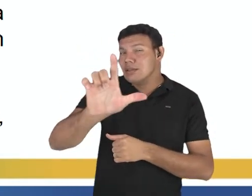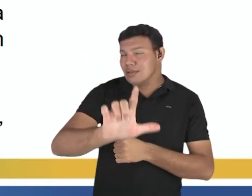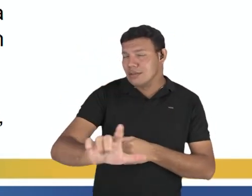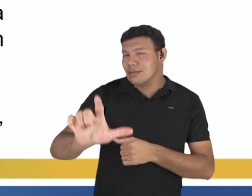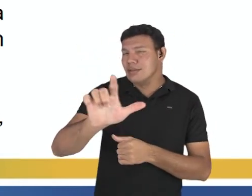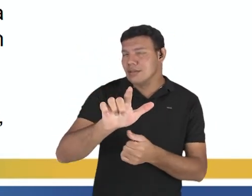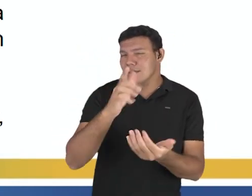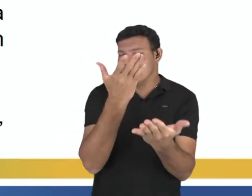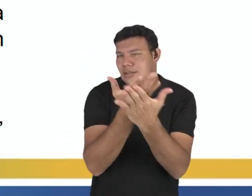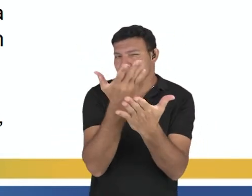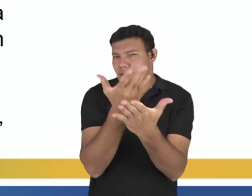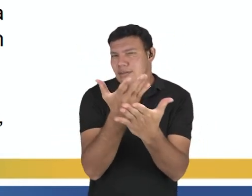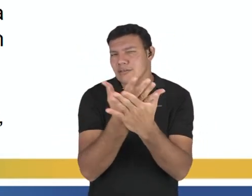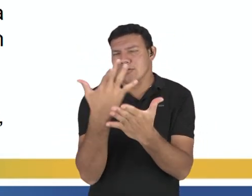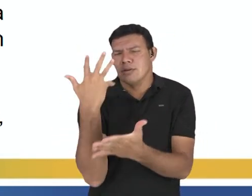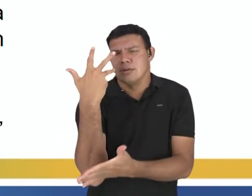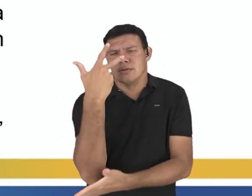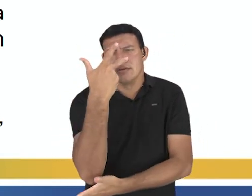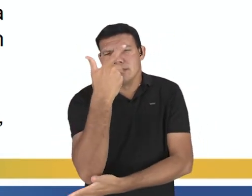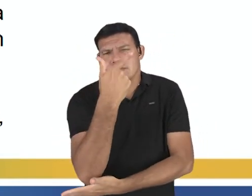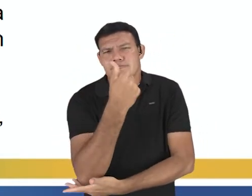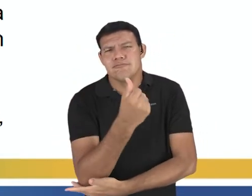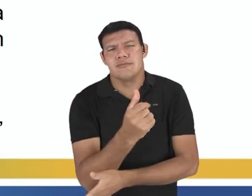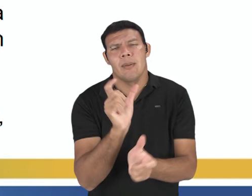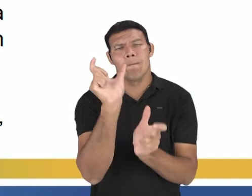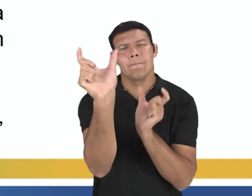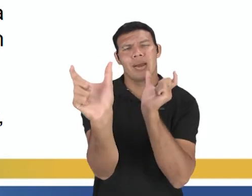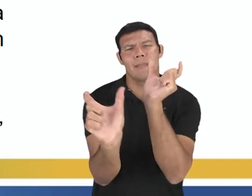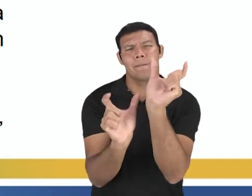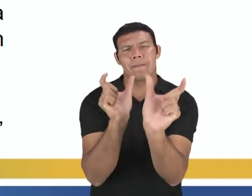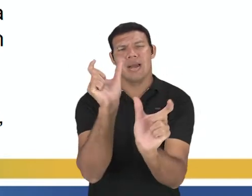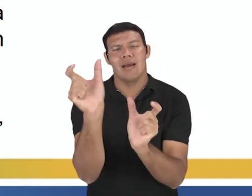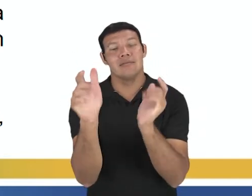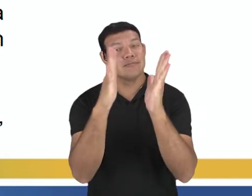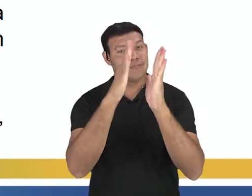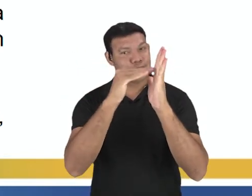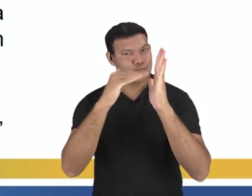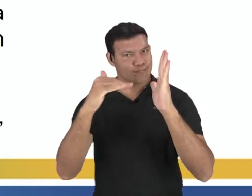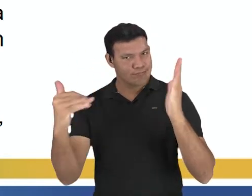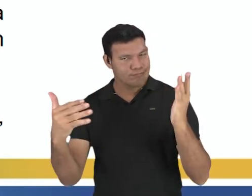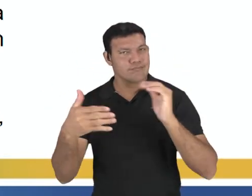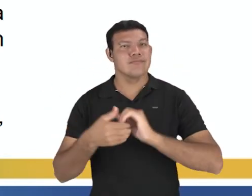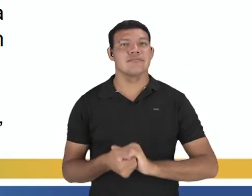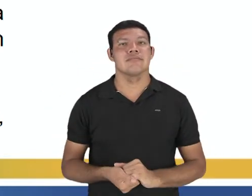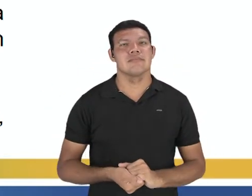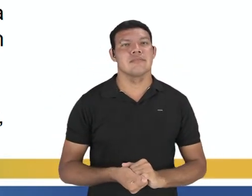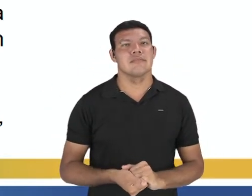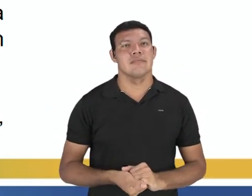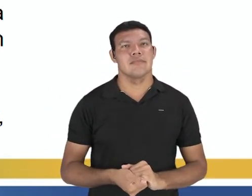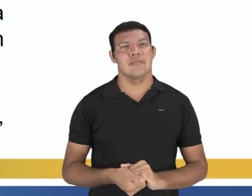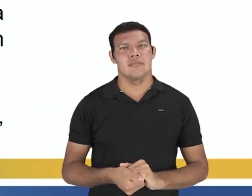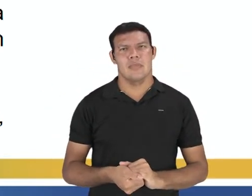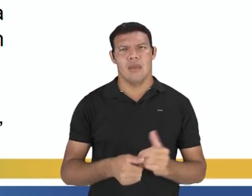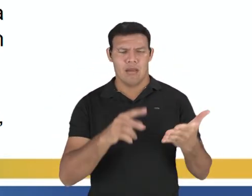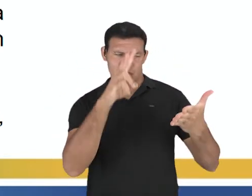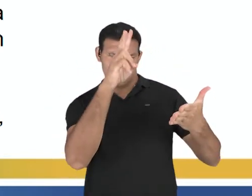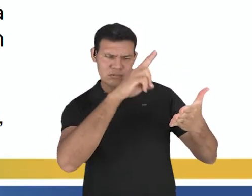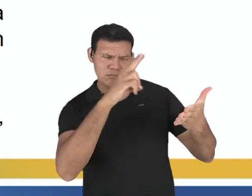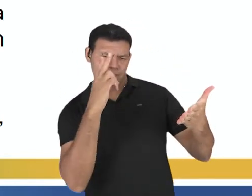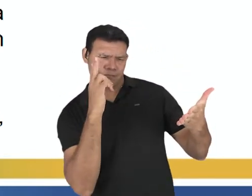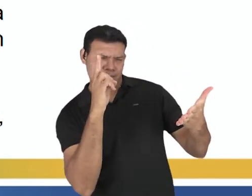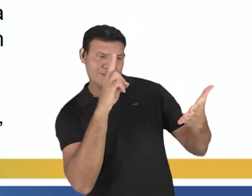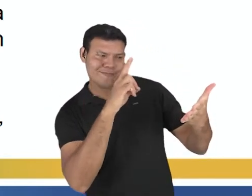vai trabalhar com o belo, vai trabalhar com a palavra, com o estético. Então, quando nós olhamos primeiramente,